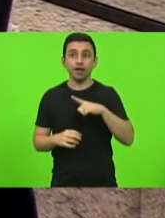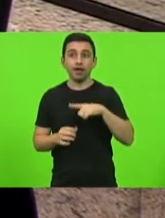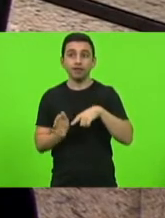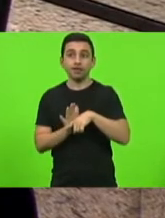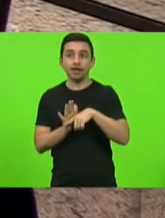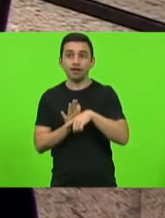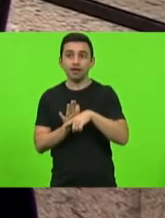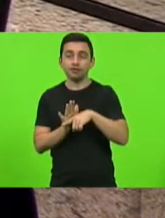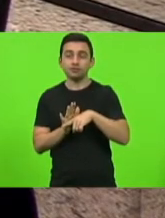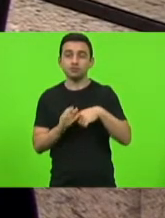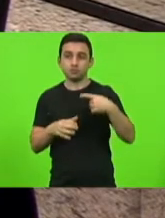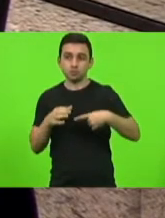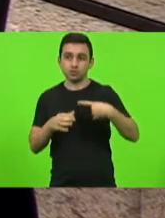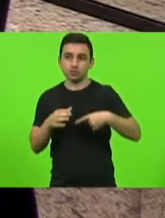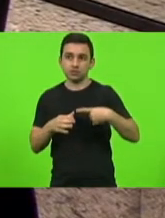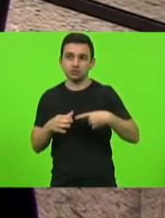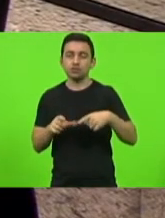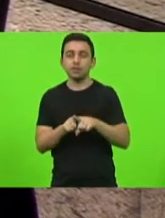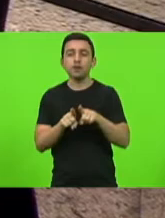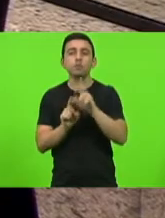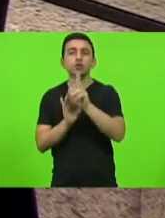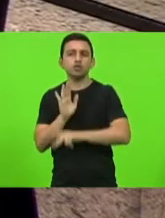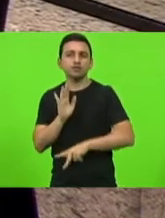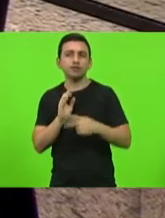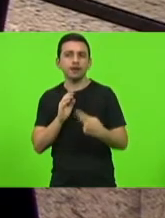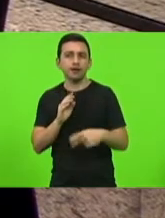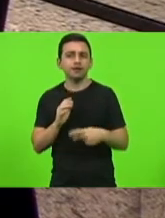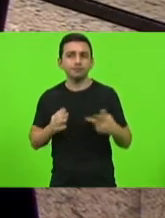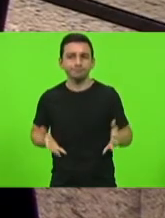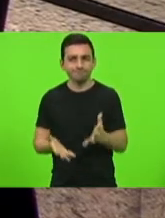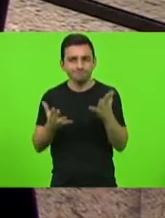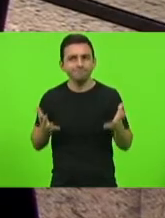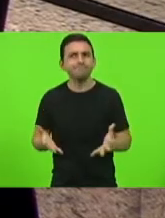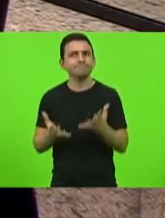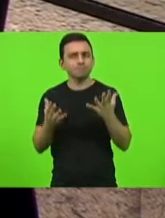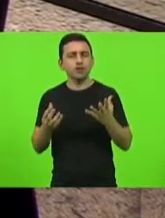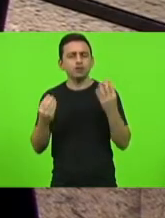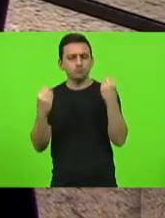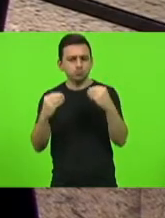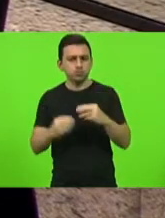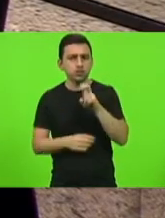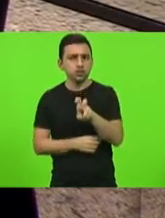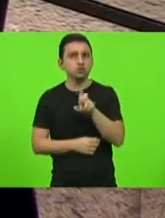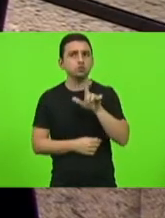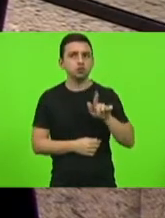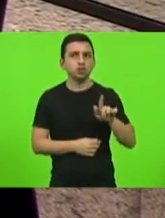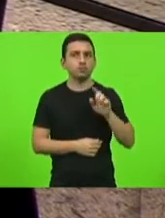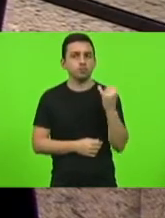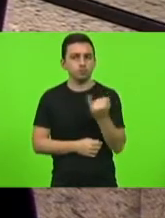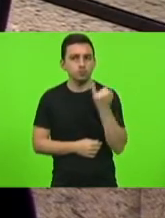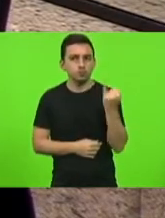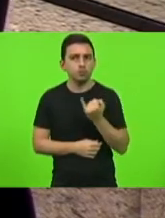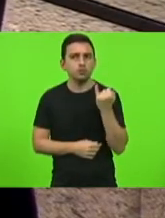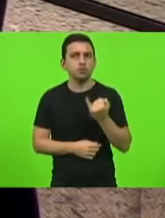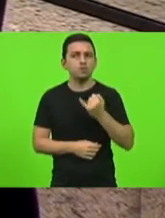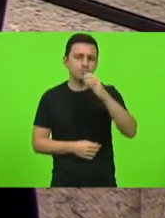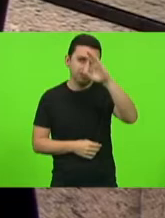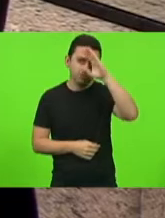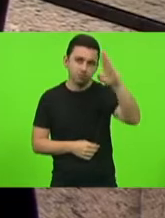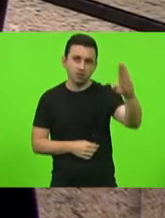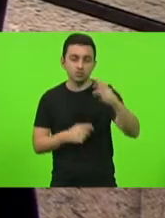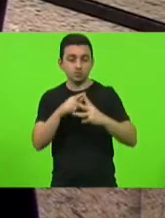nós fizemos um projeto também nesta casa, de incentivo à implantação do 5G, e o principal, as três